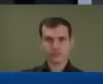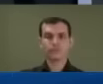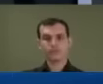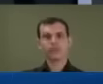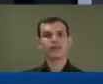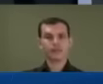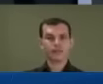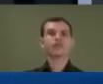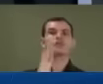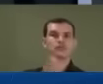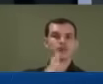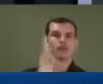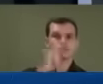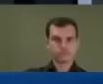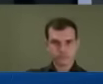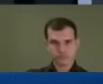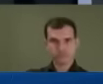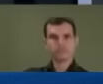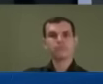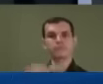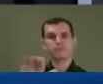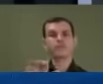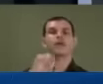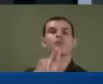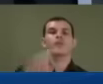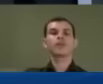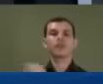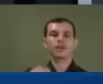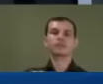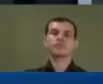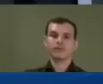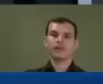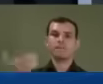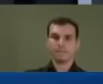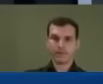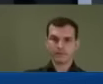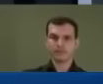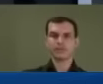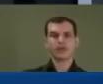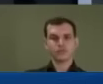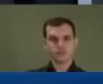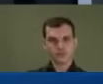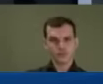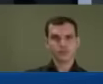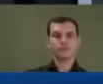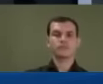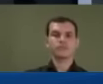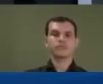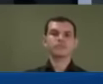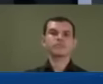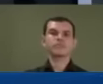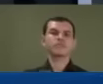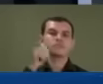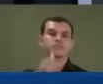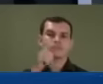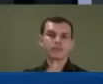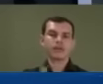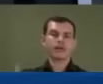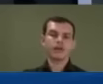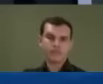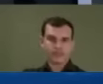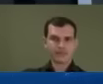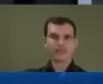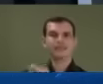um ofício ao Tribunal de Contas da União, assinado pelo Ministério da Gestão, dirigido pela ministra Esther, e pela